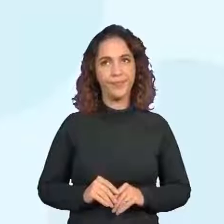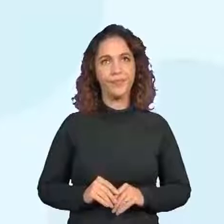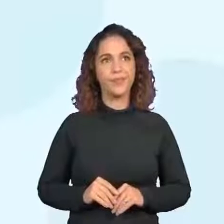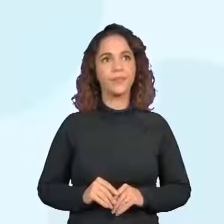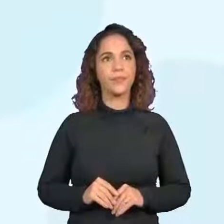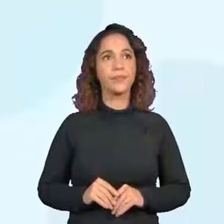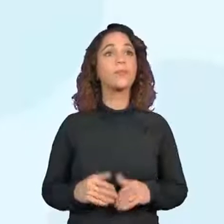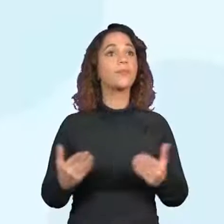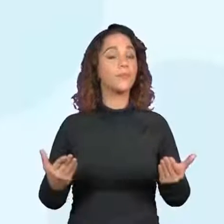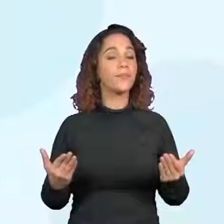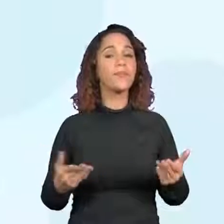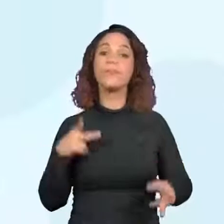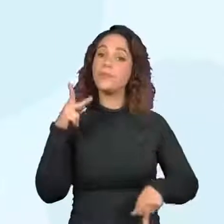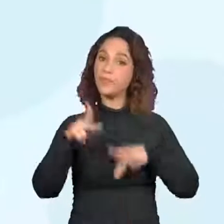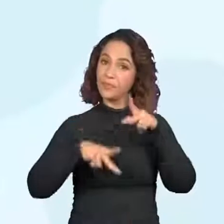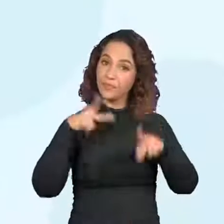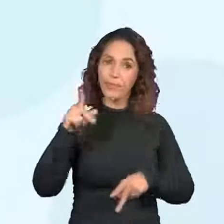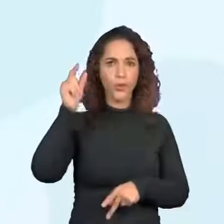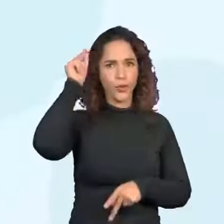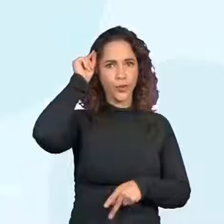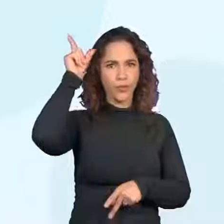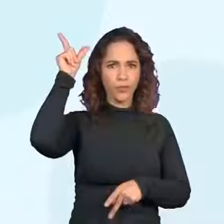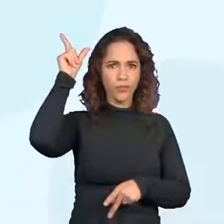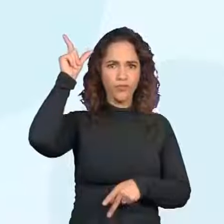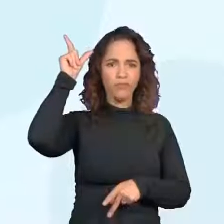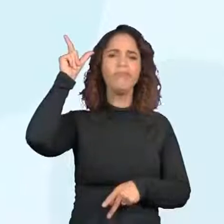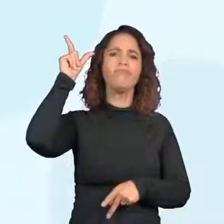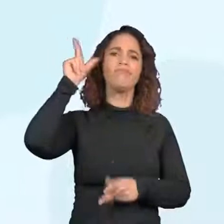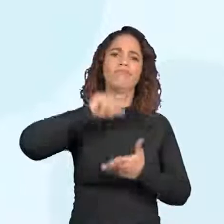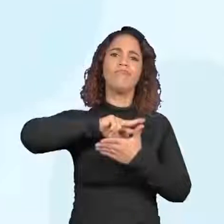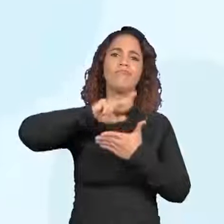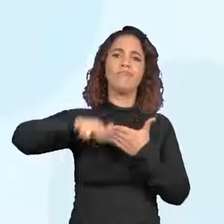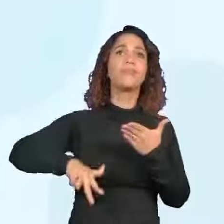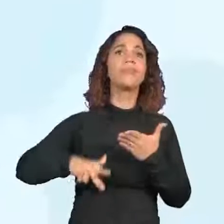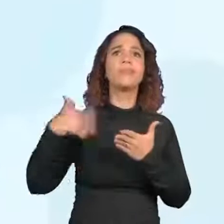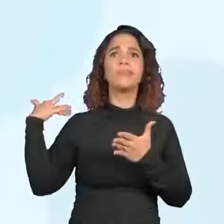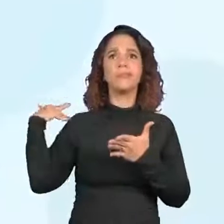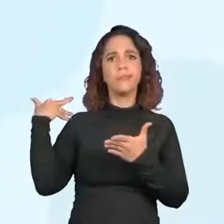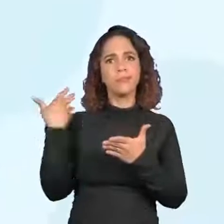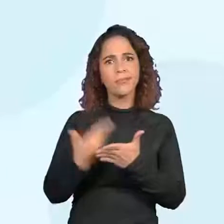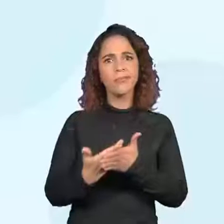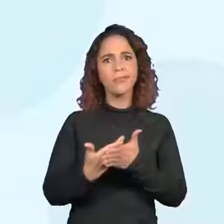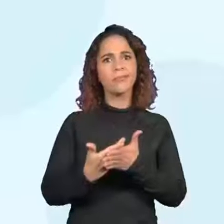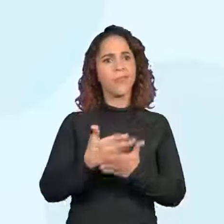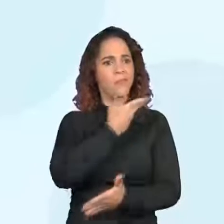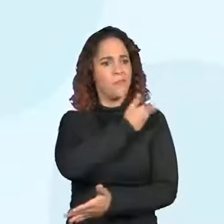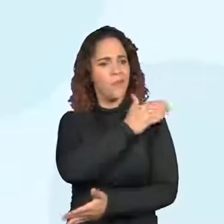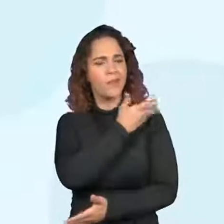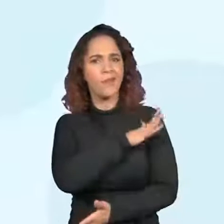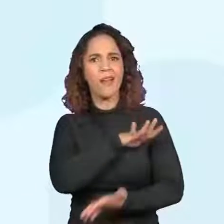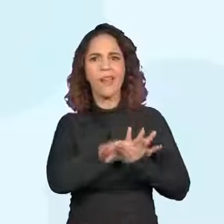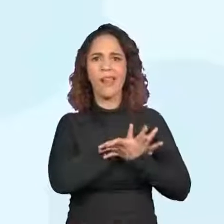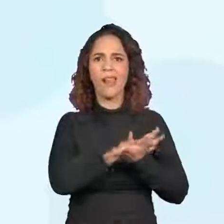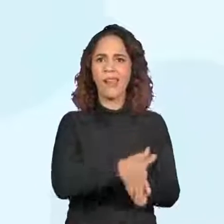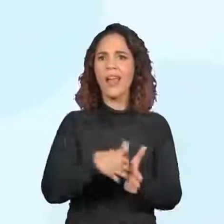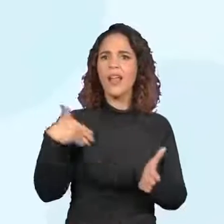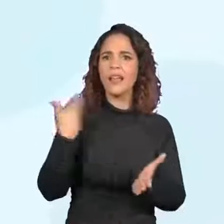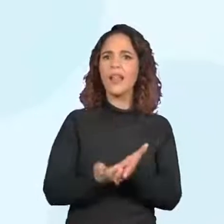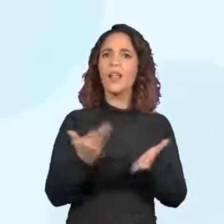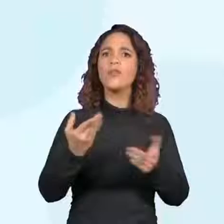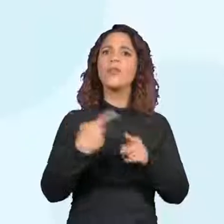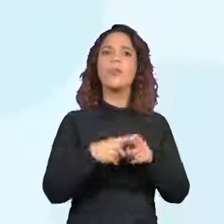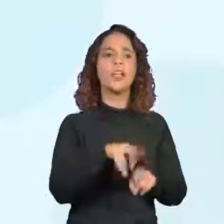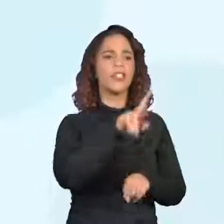E um povo multicultural ainda traz marcas de preconceito, discriminações por cada